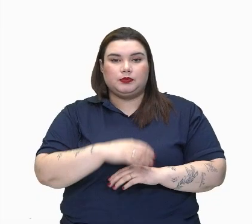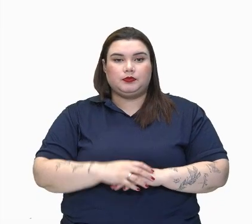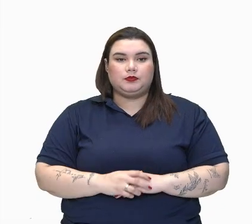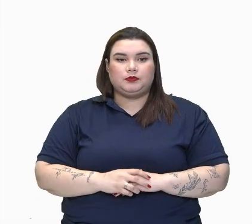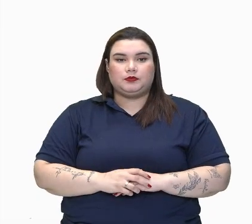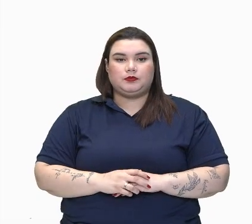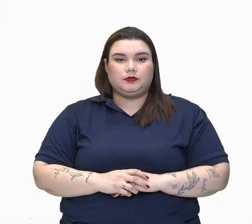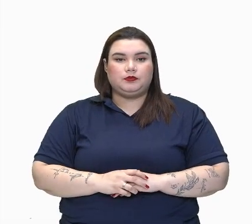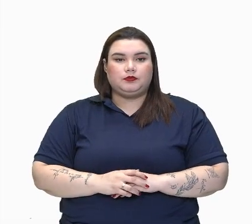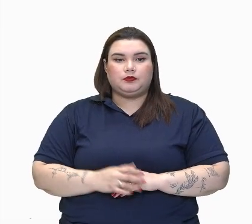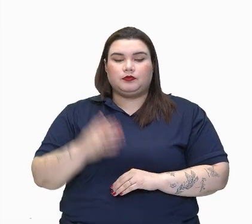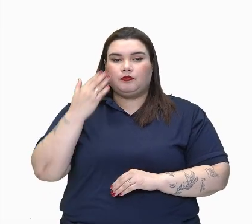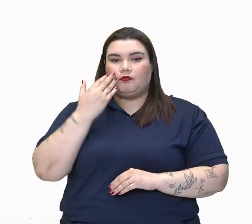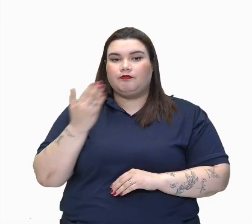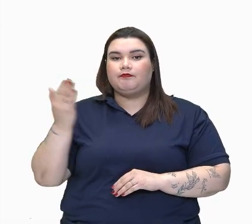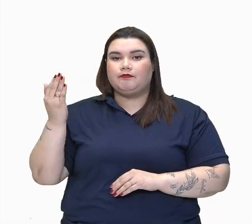seguir.